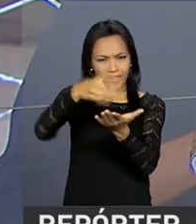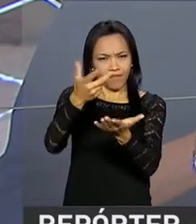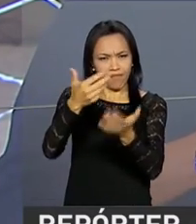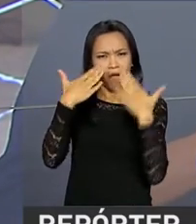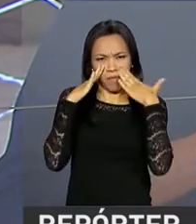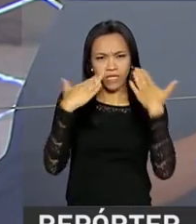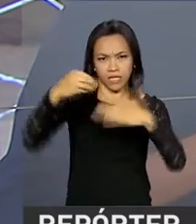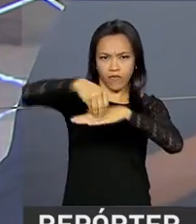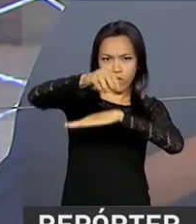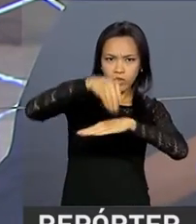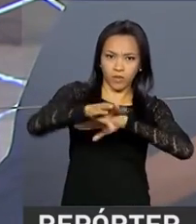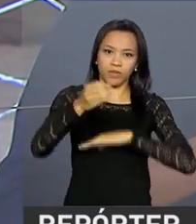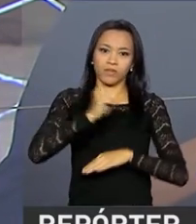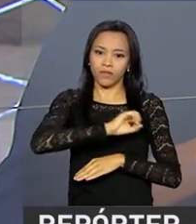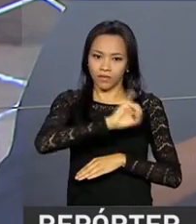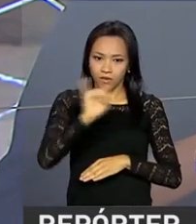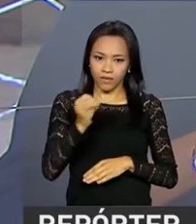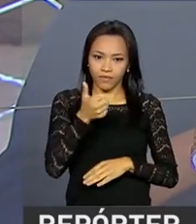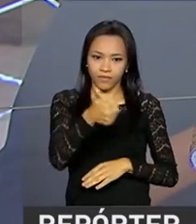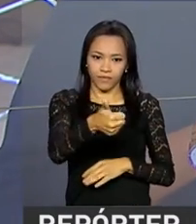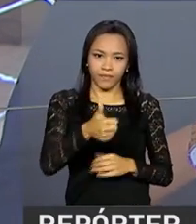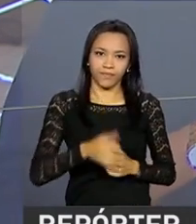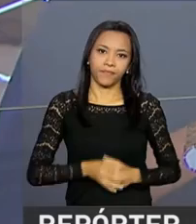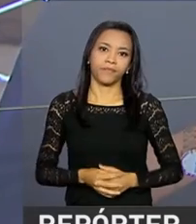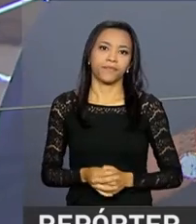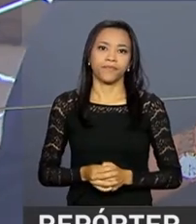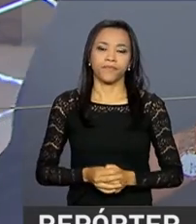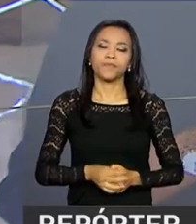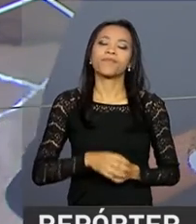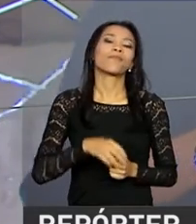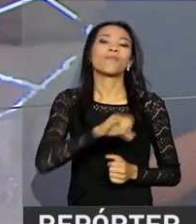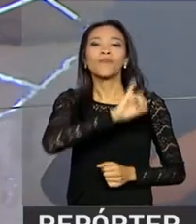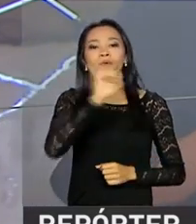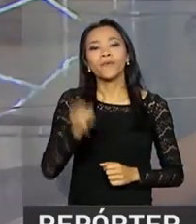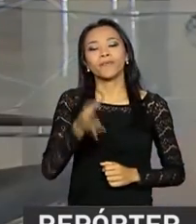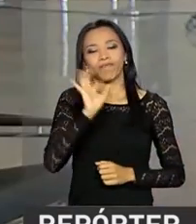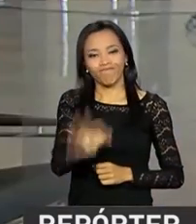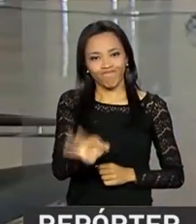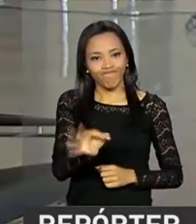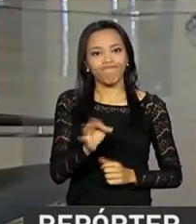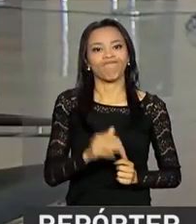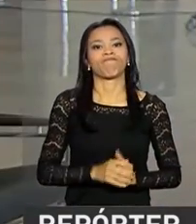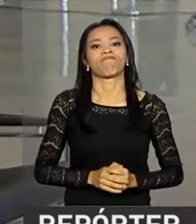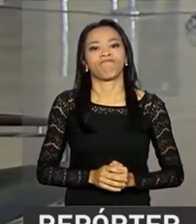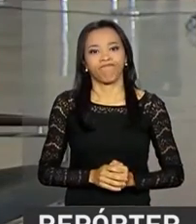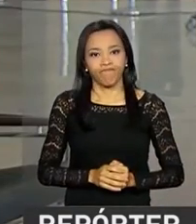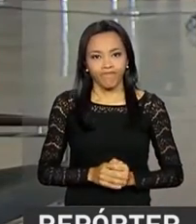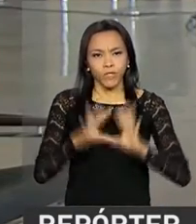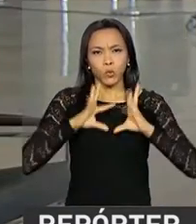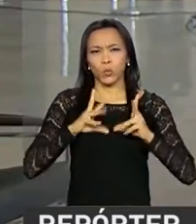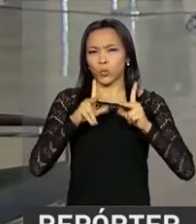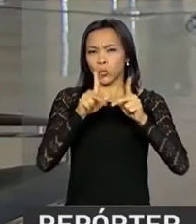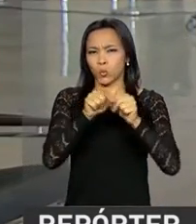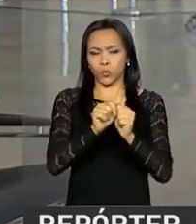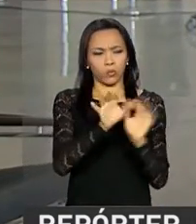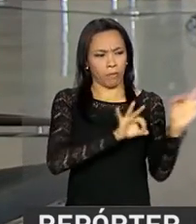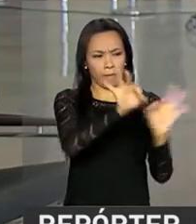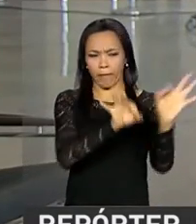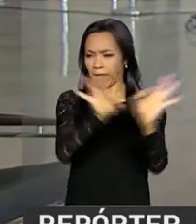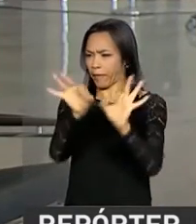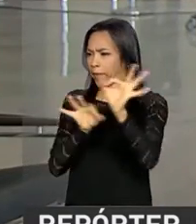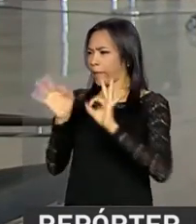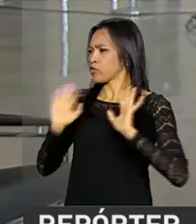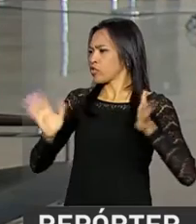informações para a gente ao vivo. Oi, Mara. Oi, Leandro, é isso mesmo. Todos os preparativos estão